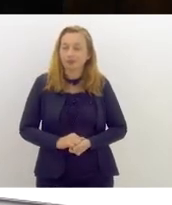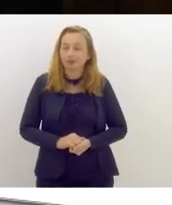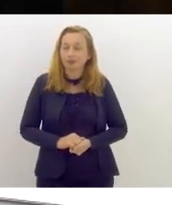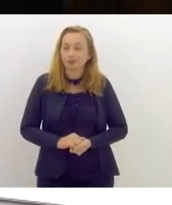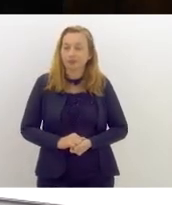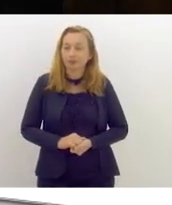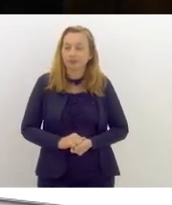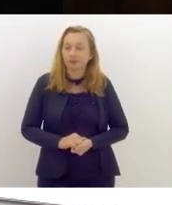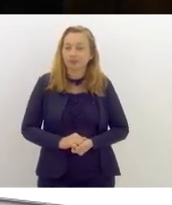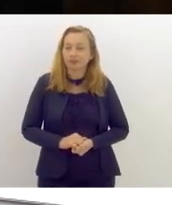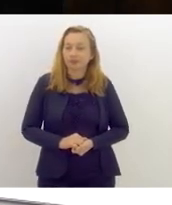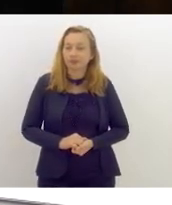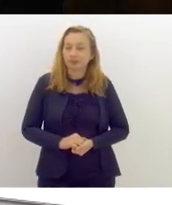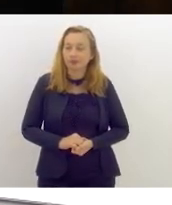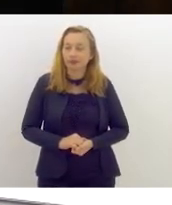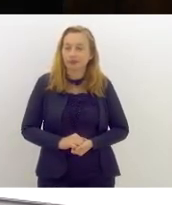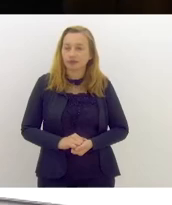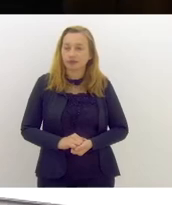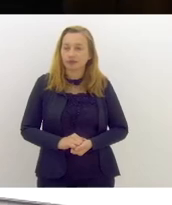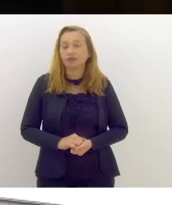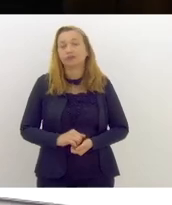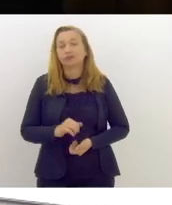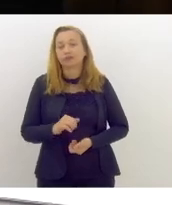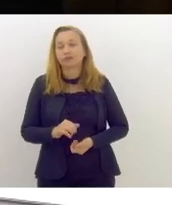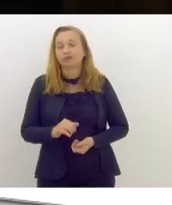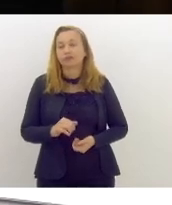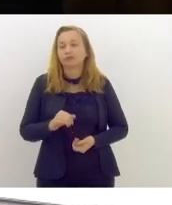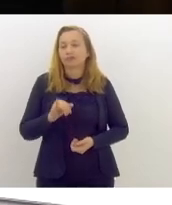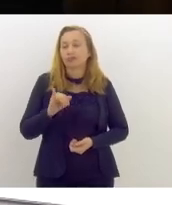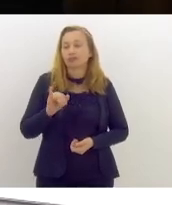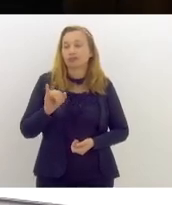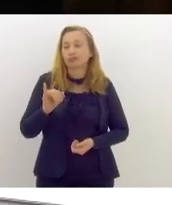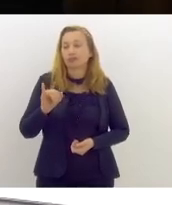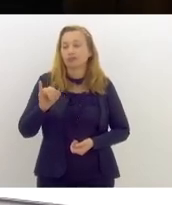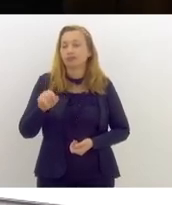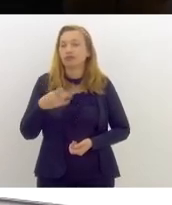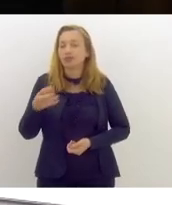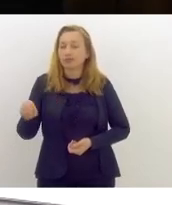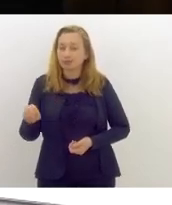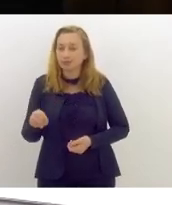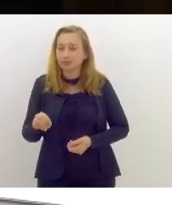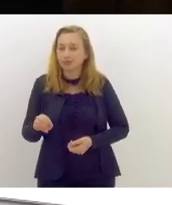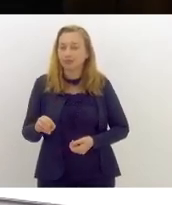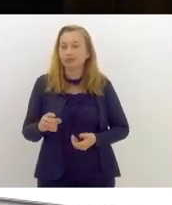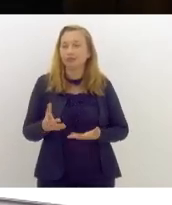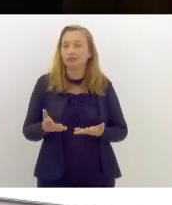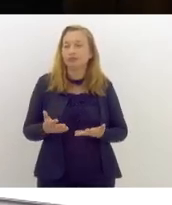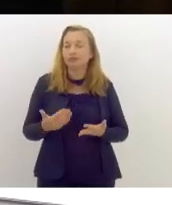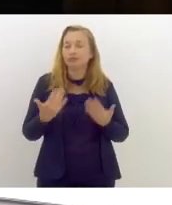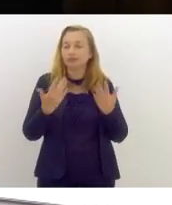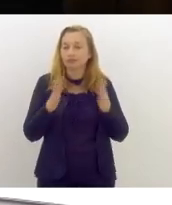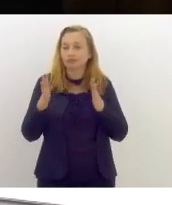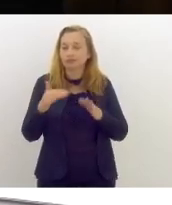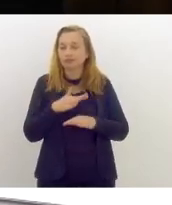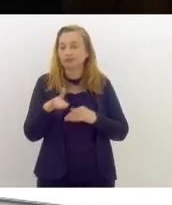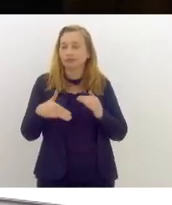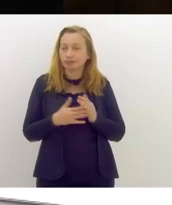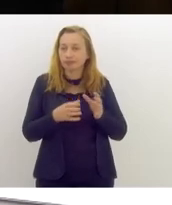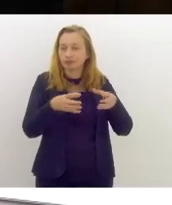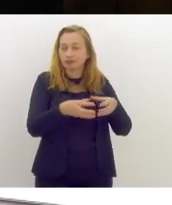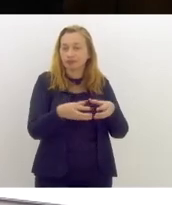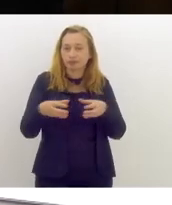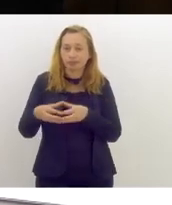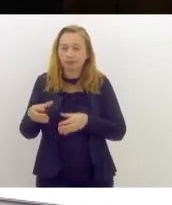para aqueles que viola esse direito então pode ler tá na pauta eu quero agradecer Presidente senhoras comissões que